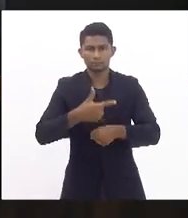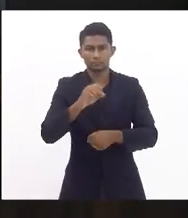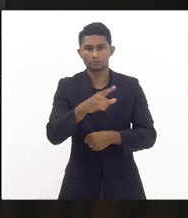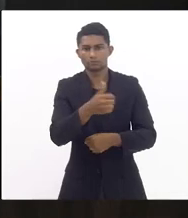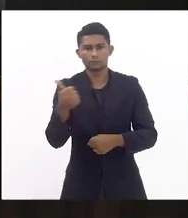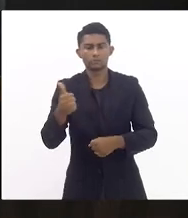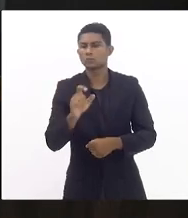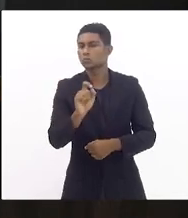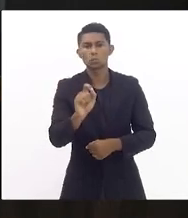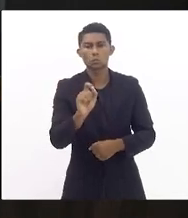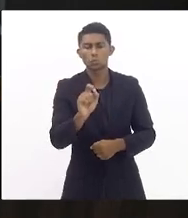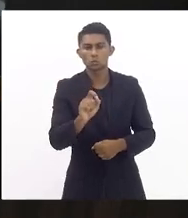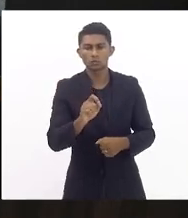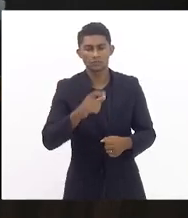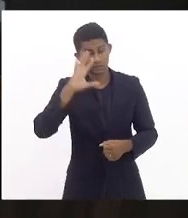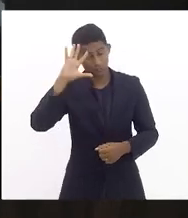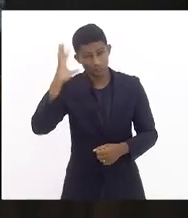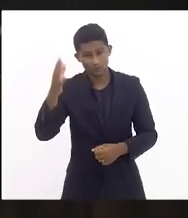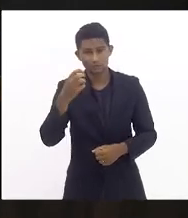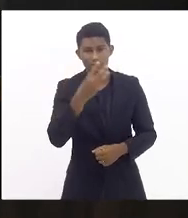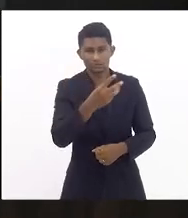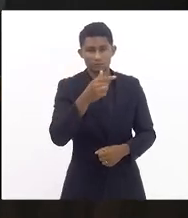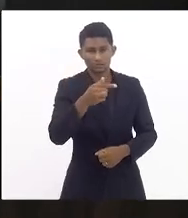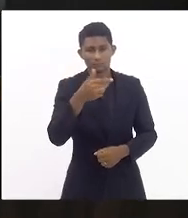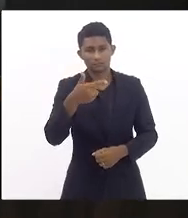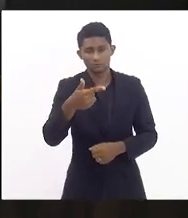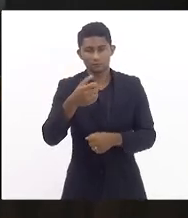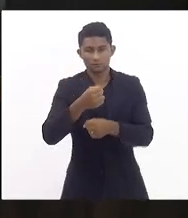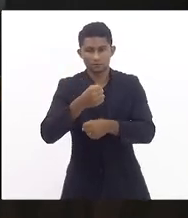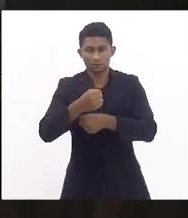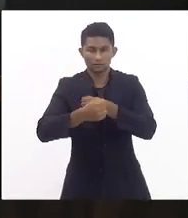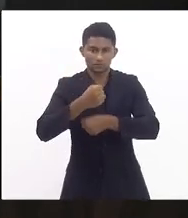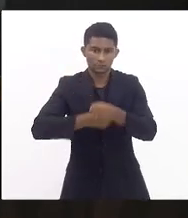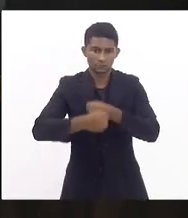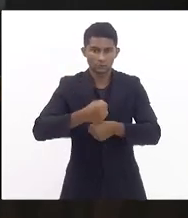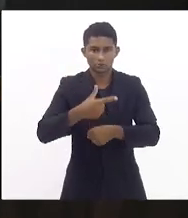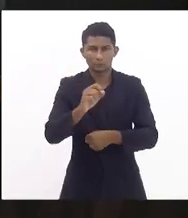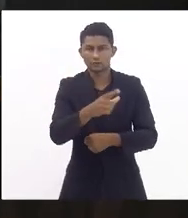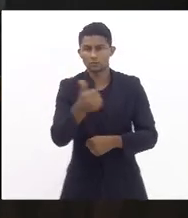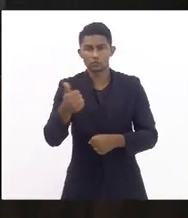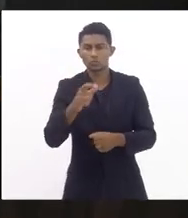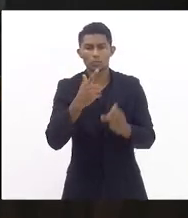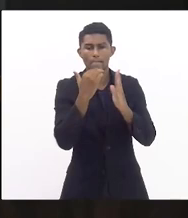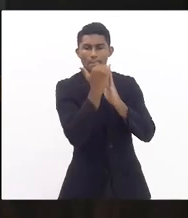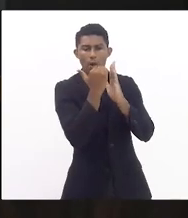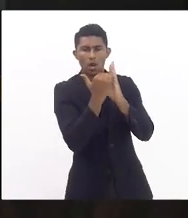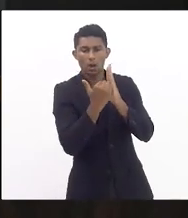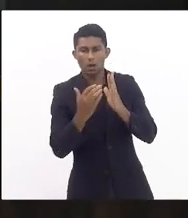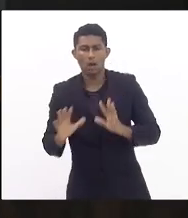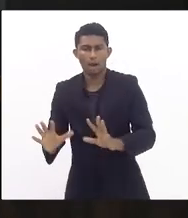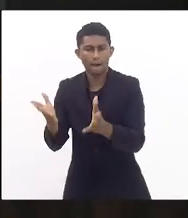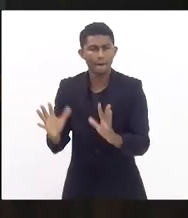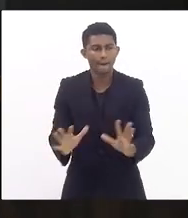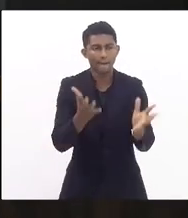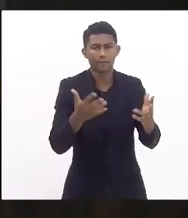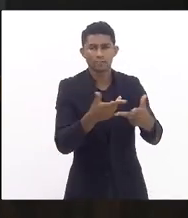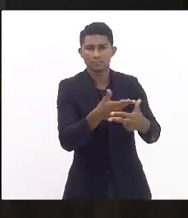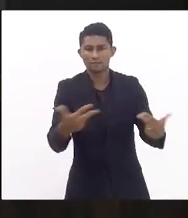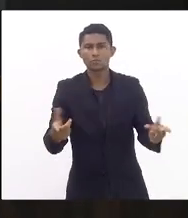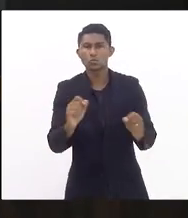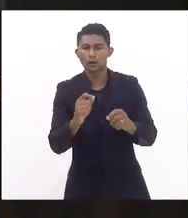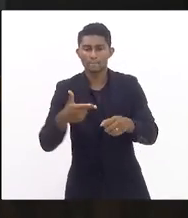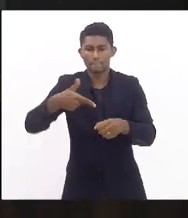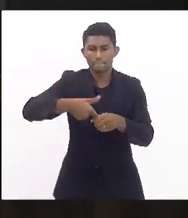Inquérito, Resolução 372 de 21, institui o Programa Estadual de Fomento e Desenvolvimento de Áreas Produtoras de Petróleo e Gás